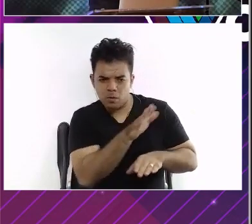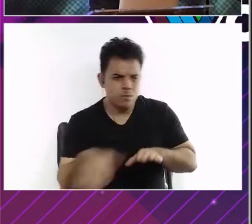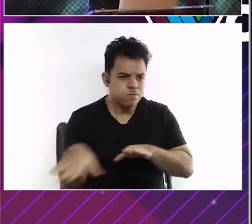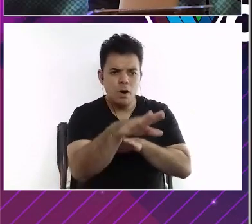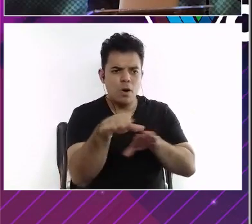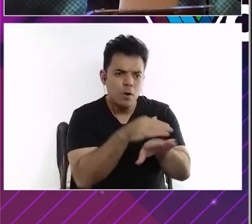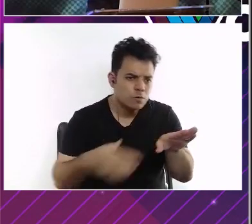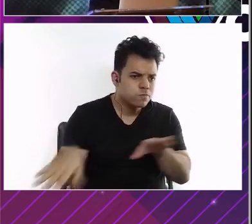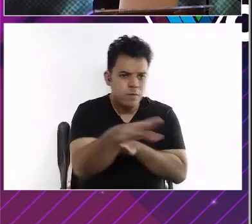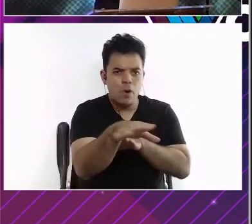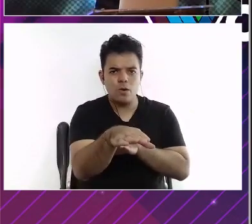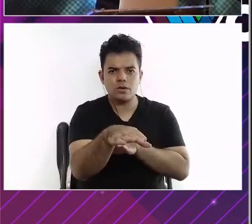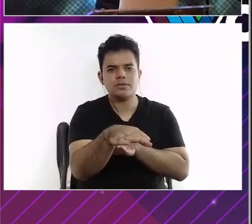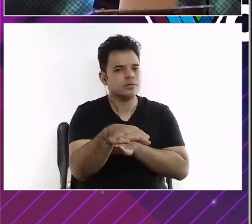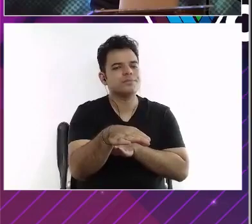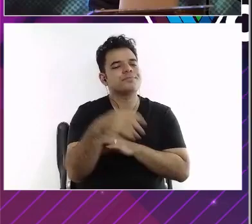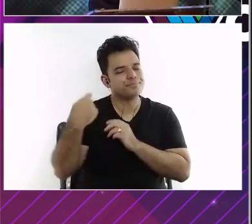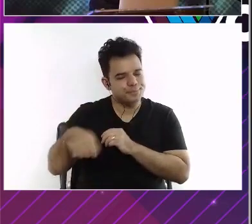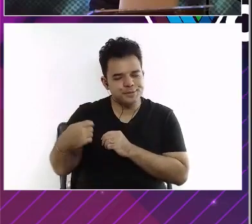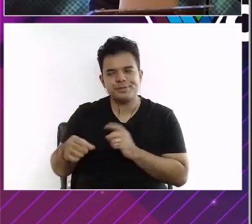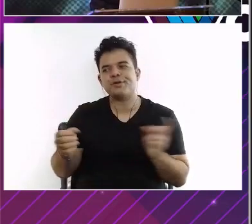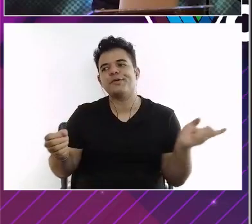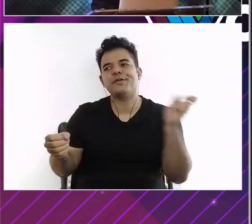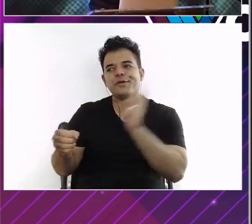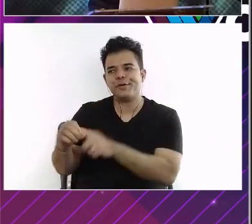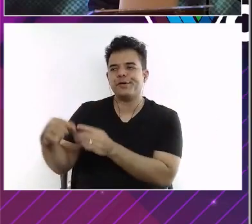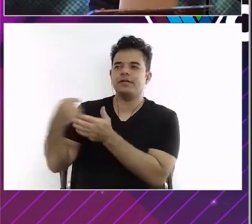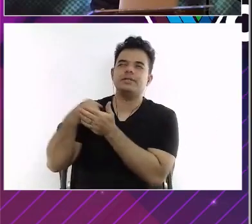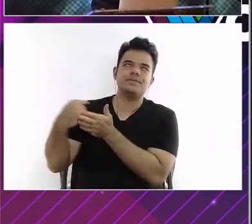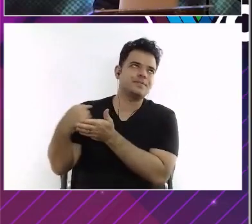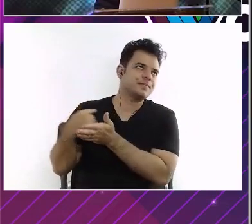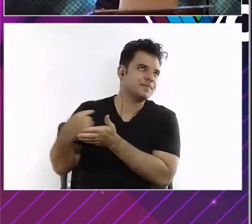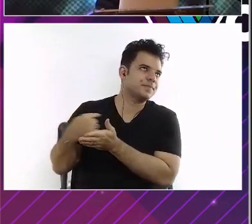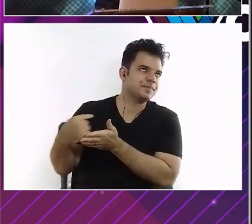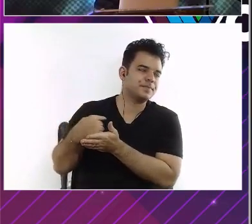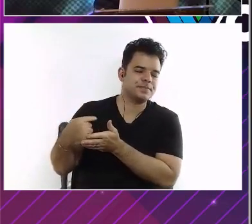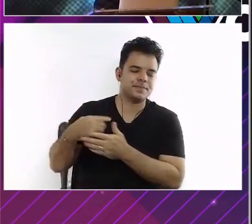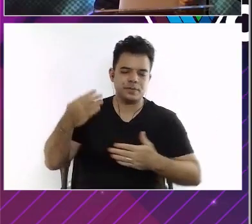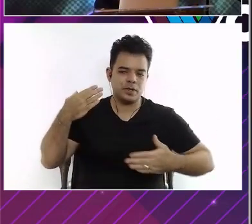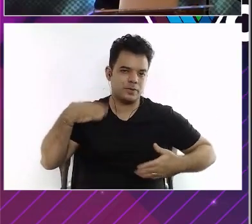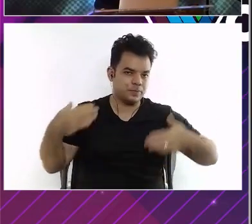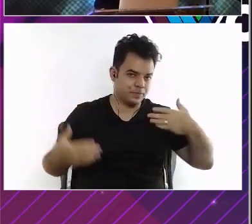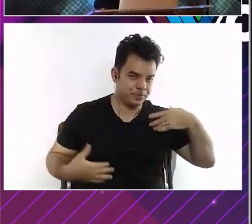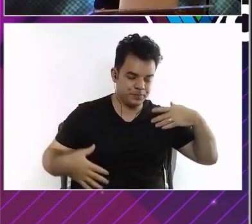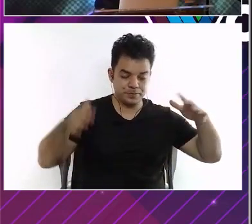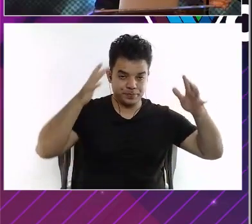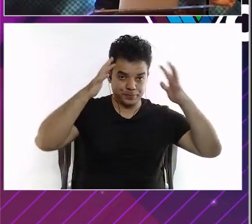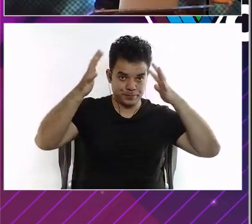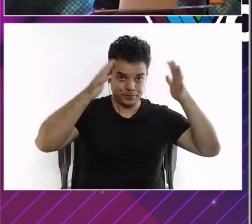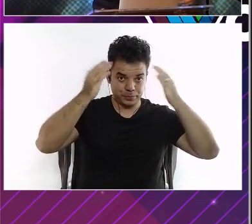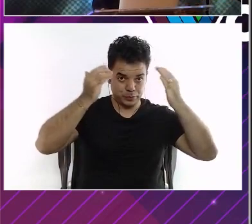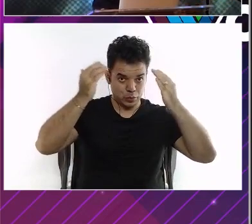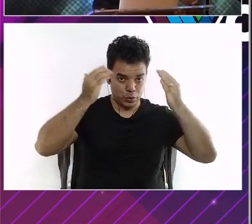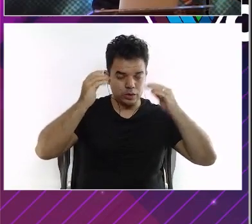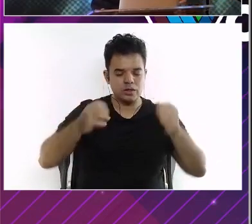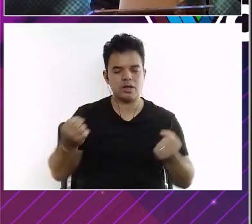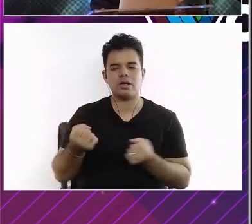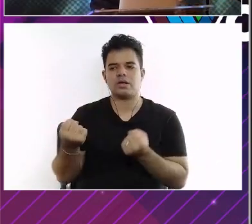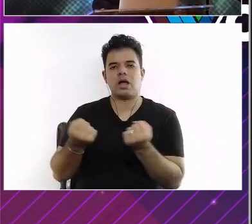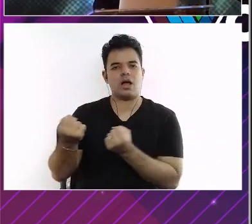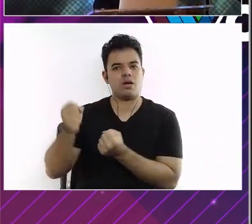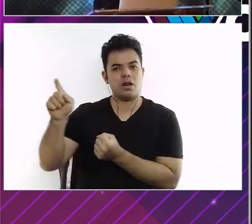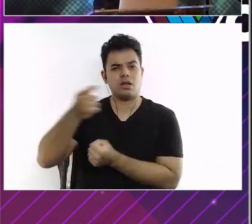lendo os sinais. Então, eu tenho que voltar para fazer uma avaliação da minha condição física e psicológica de continuar dirigindo um carro na Inglaterra. Até lá, se eu